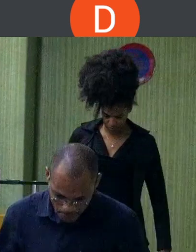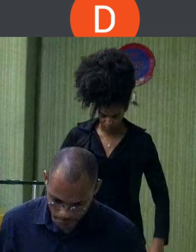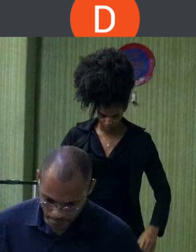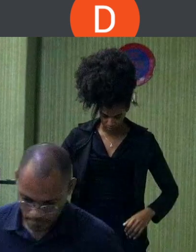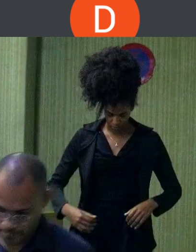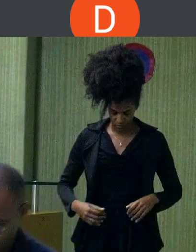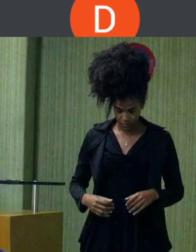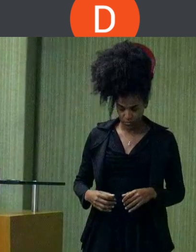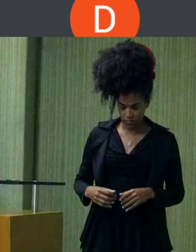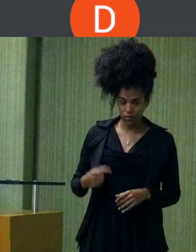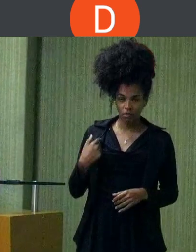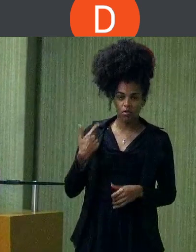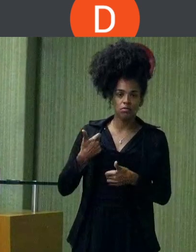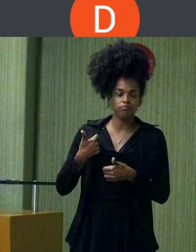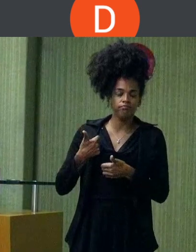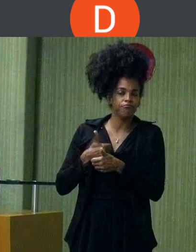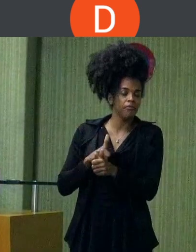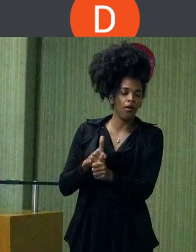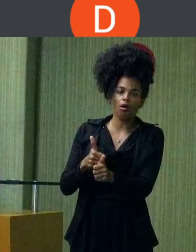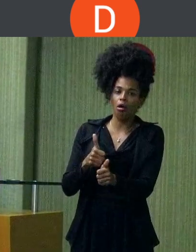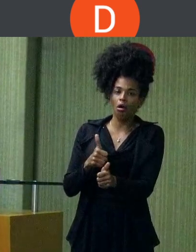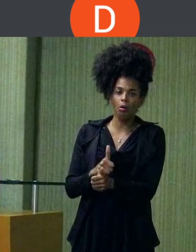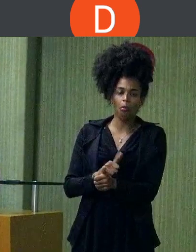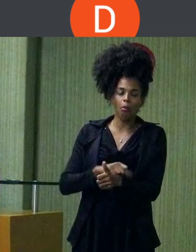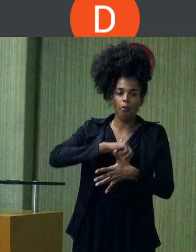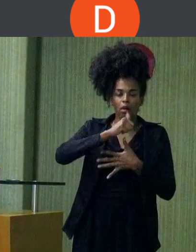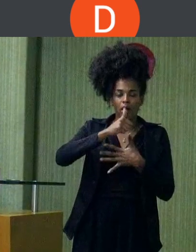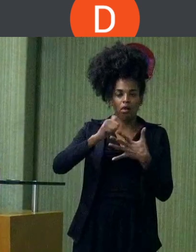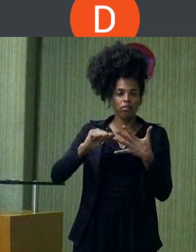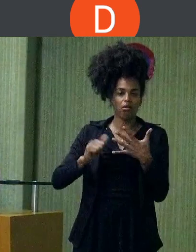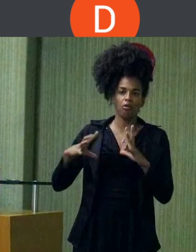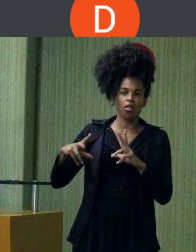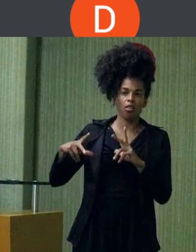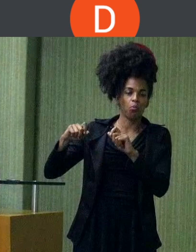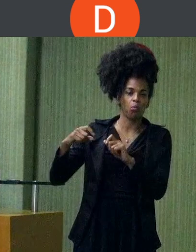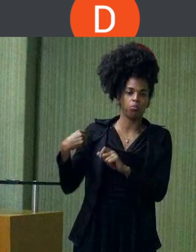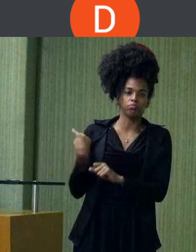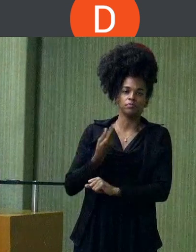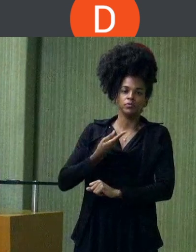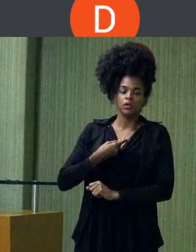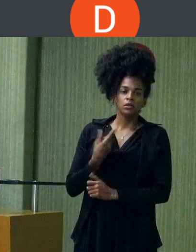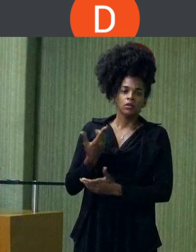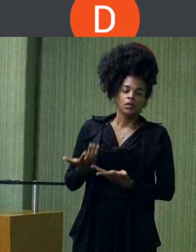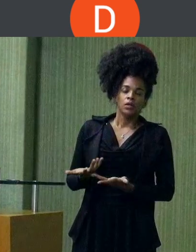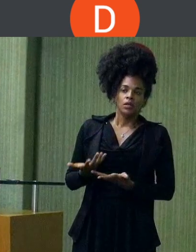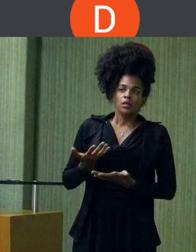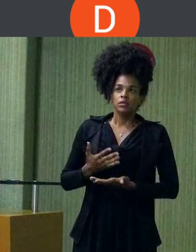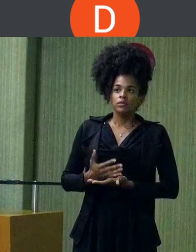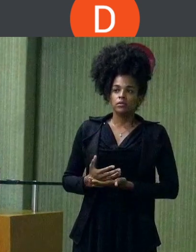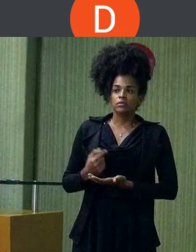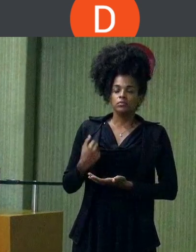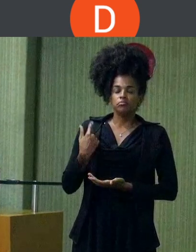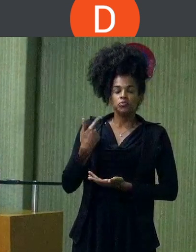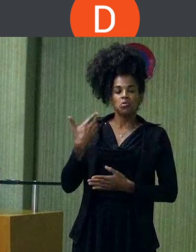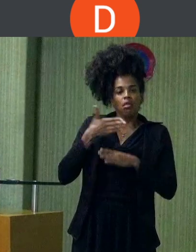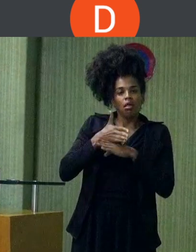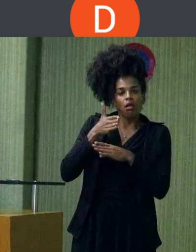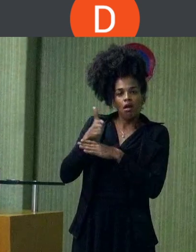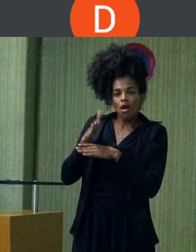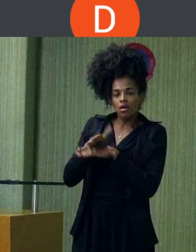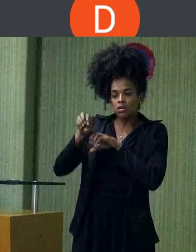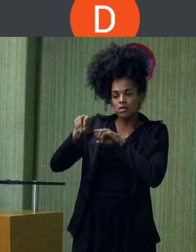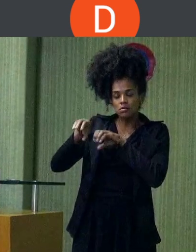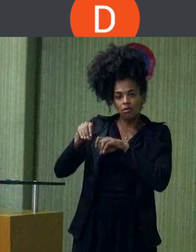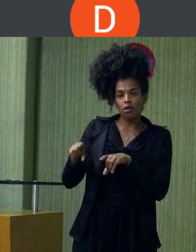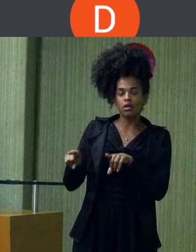todos nós não é eh a meta UMC é a universalização então da do acesso à educação infantil até o terceiro ano